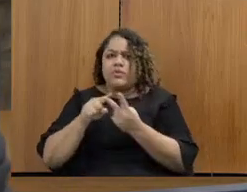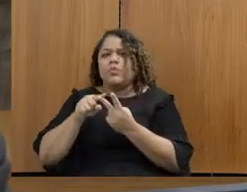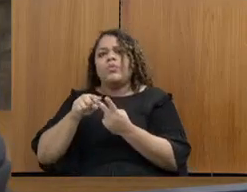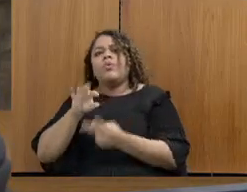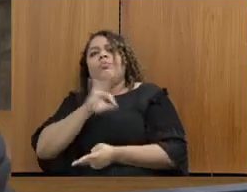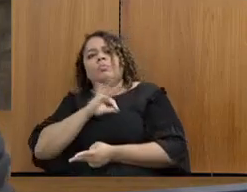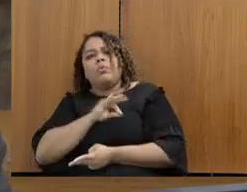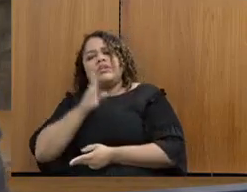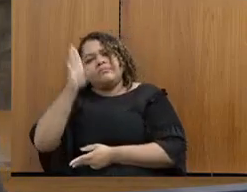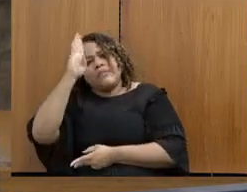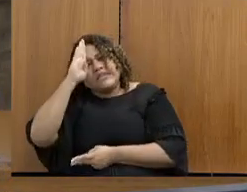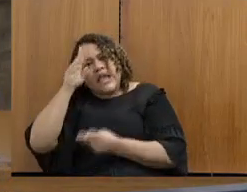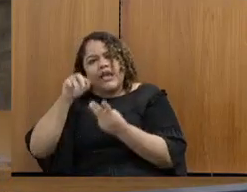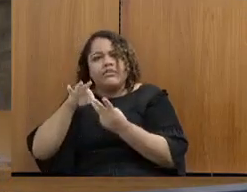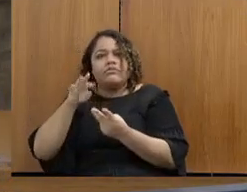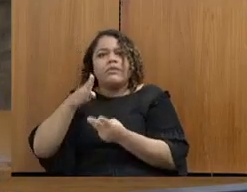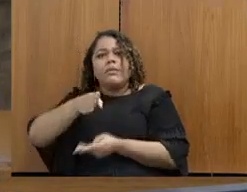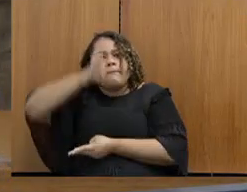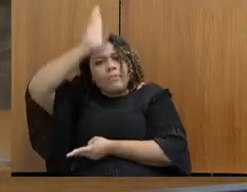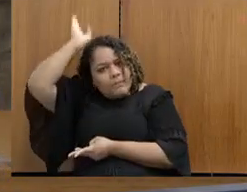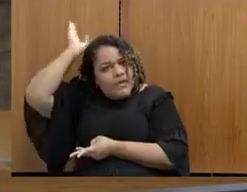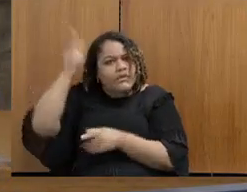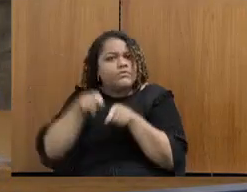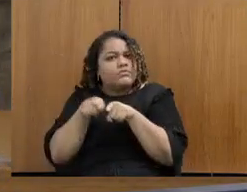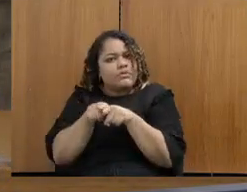correndo por outro lado